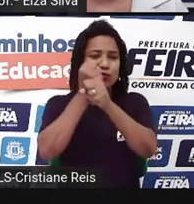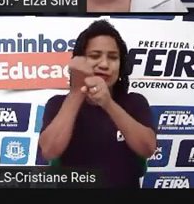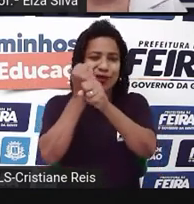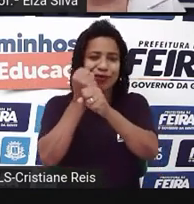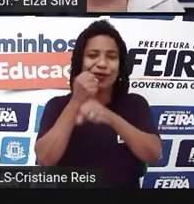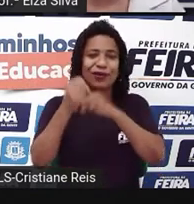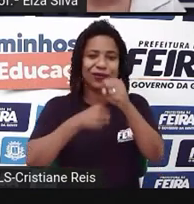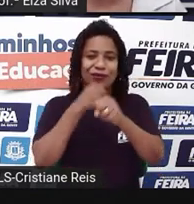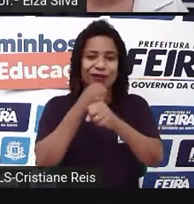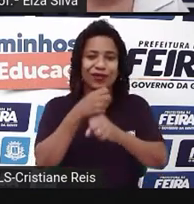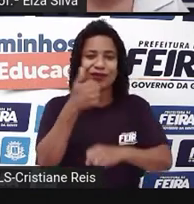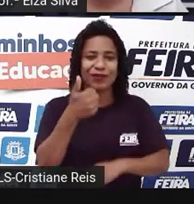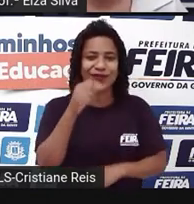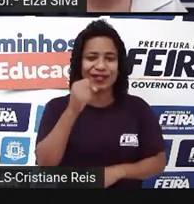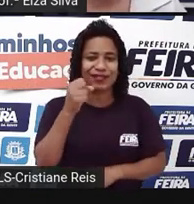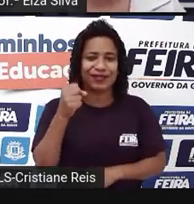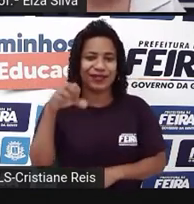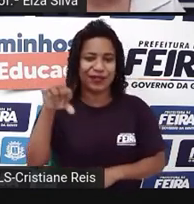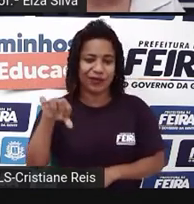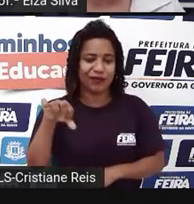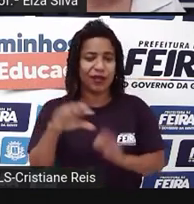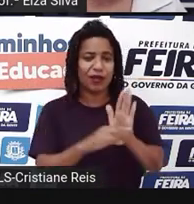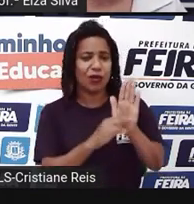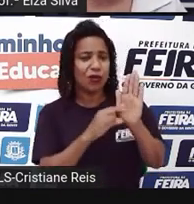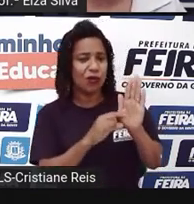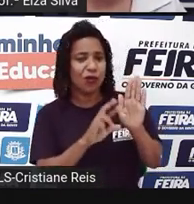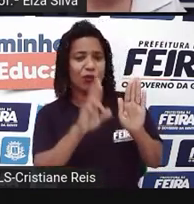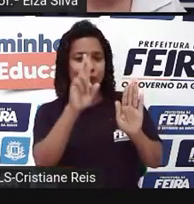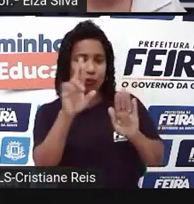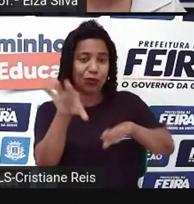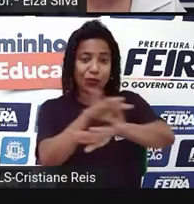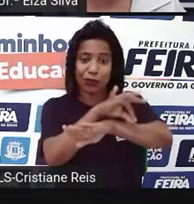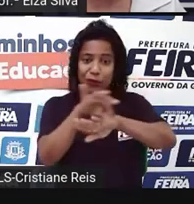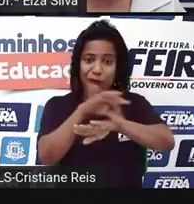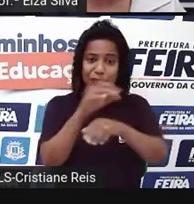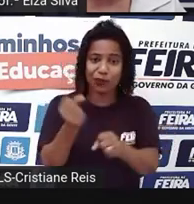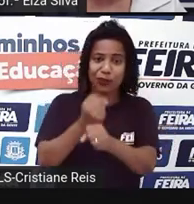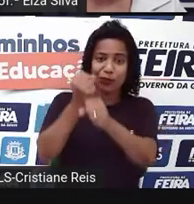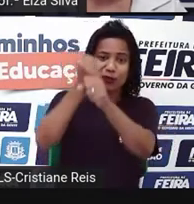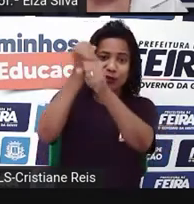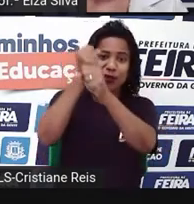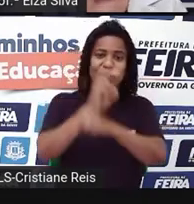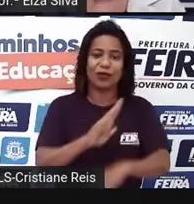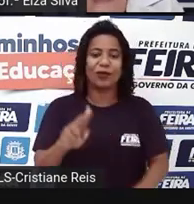E o engenheiro, foi o Gustave Eiffel. Ok?